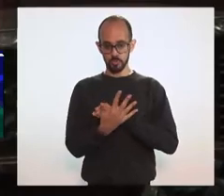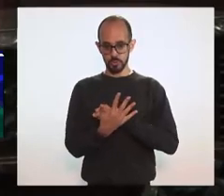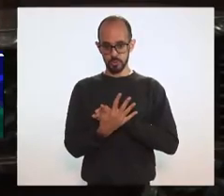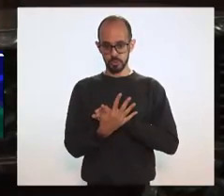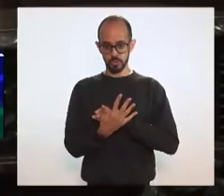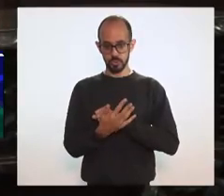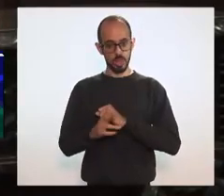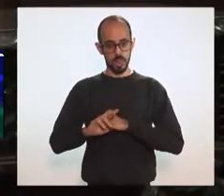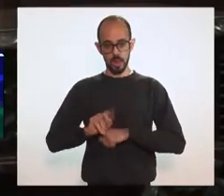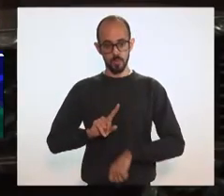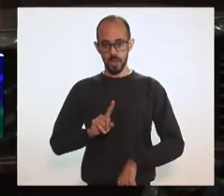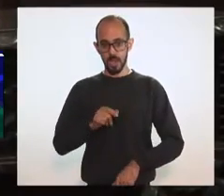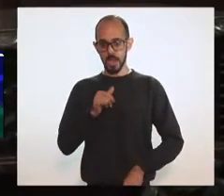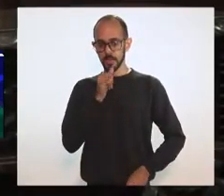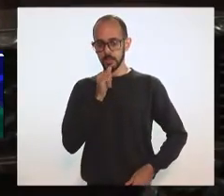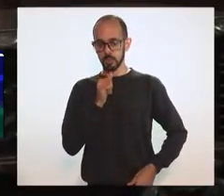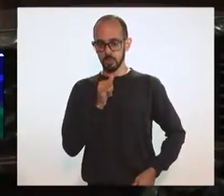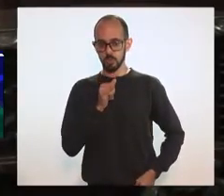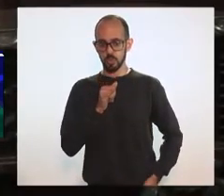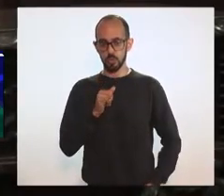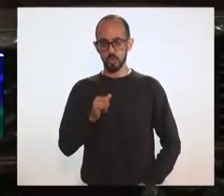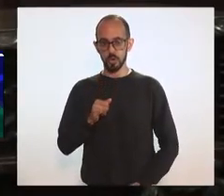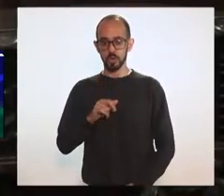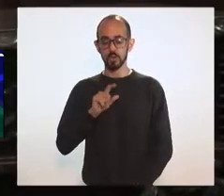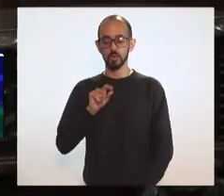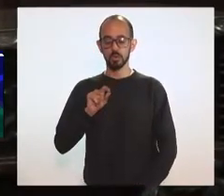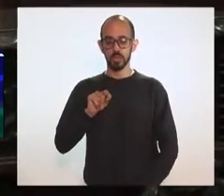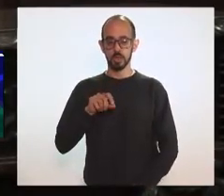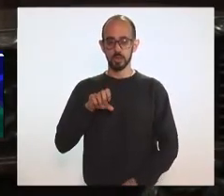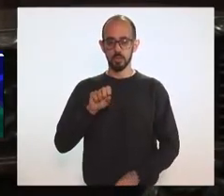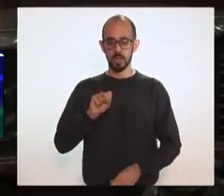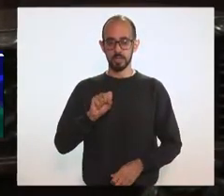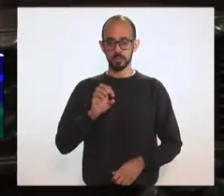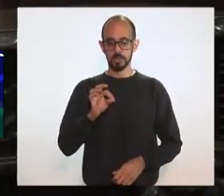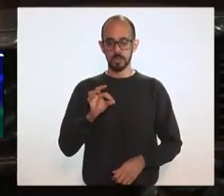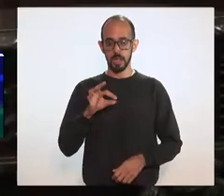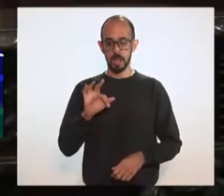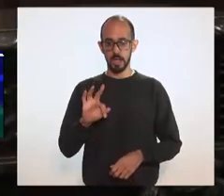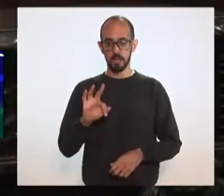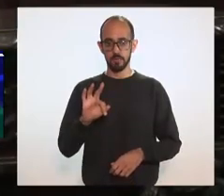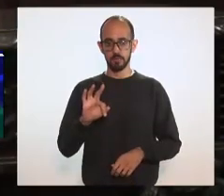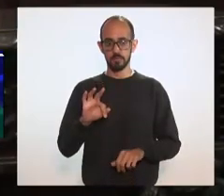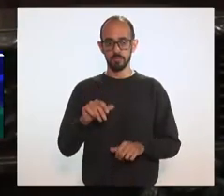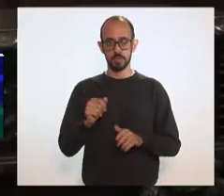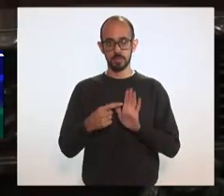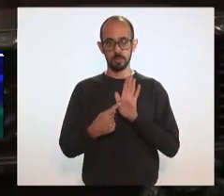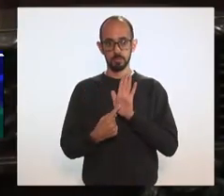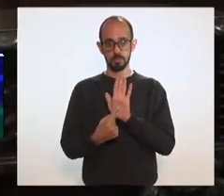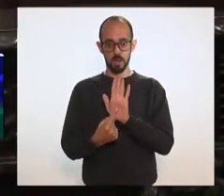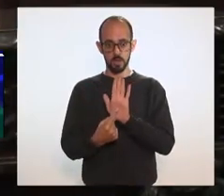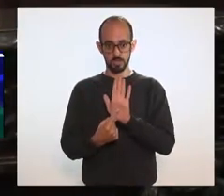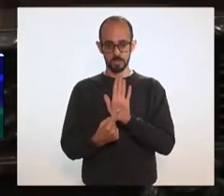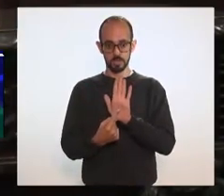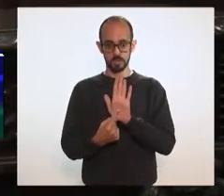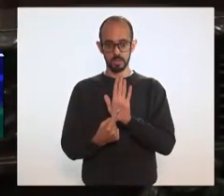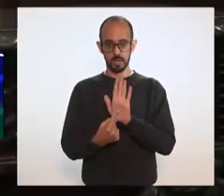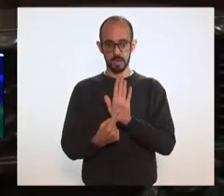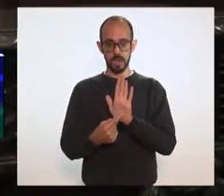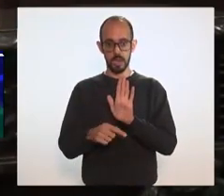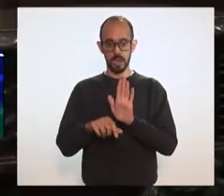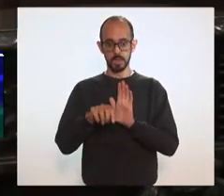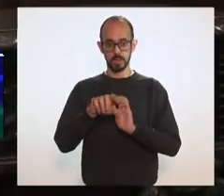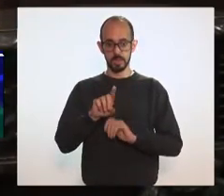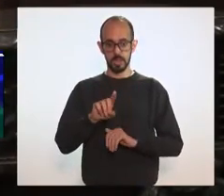foi à toa, senhor presidente, que o STF trouxe à baila a ADPF,